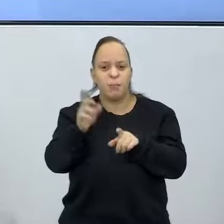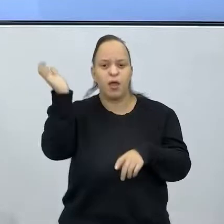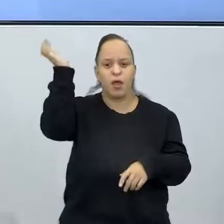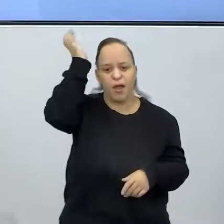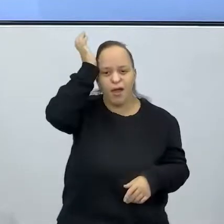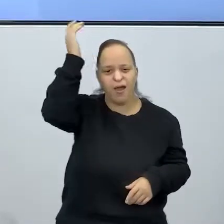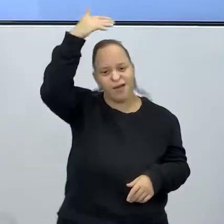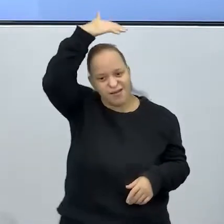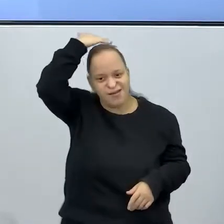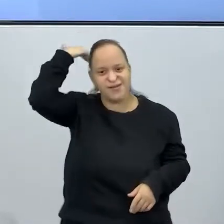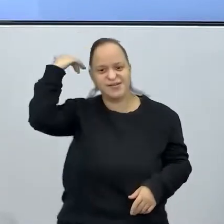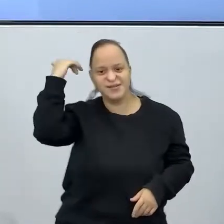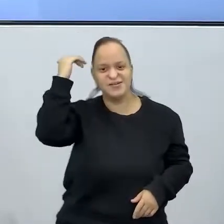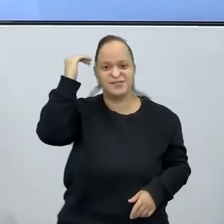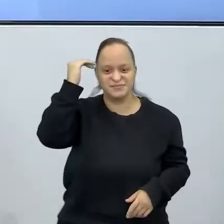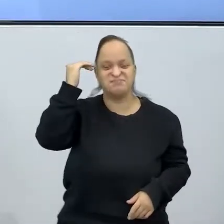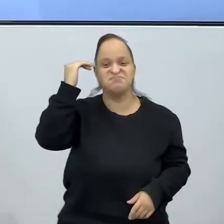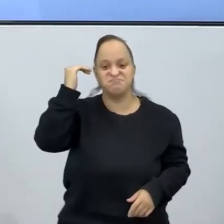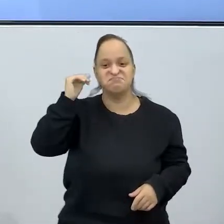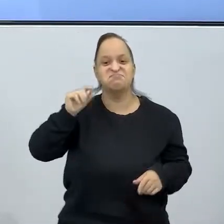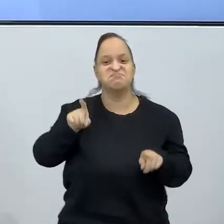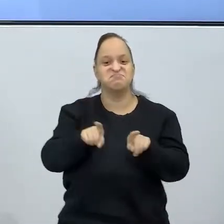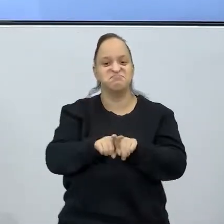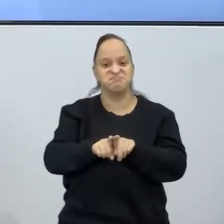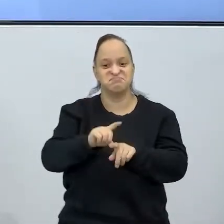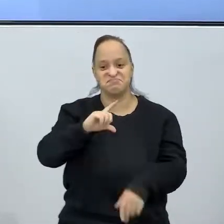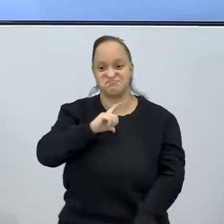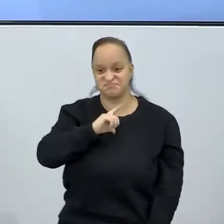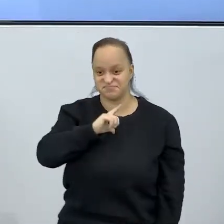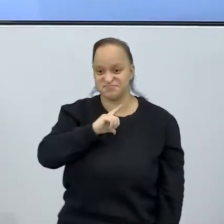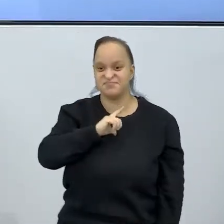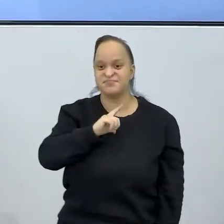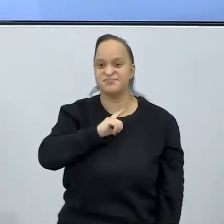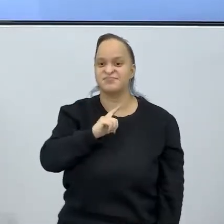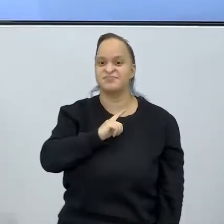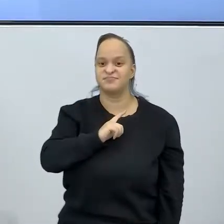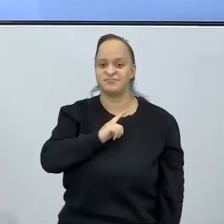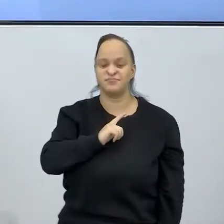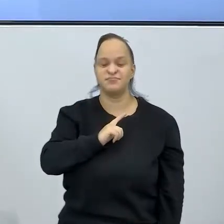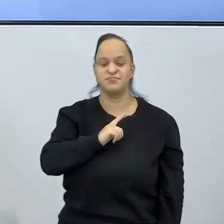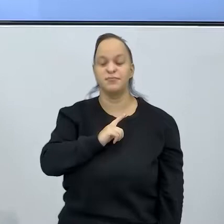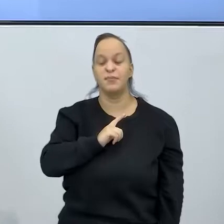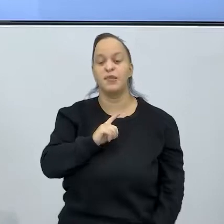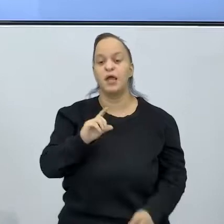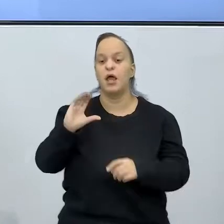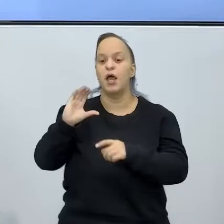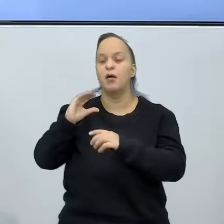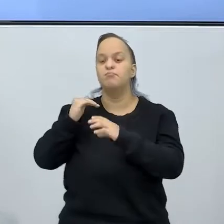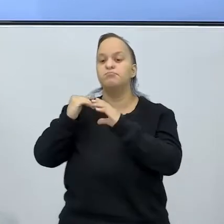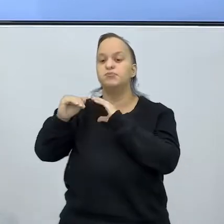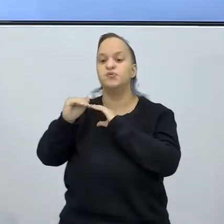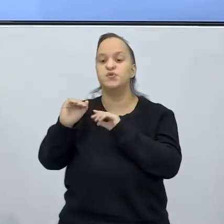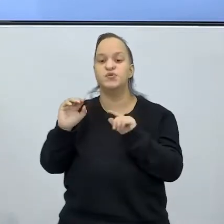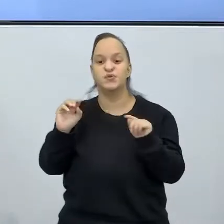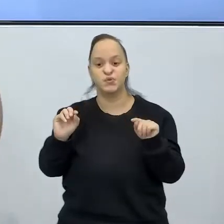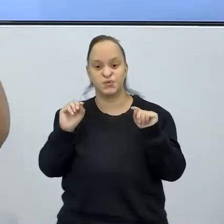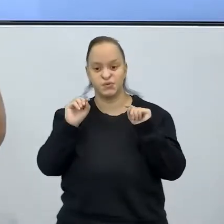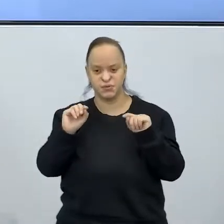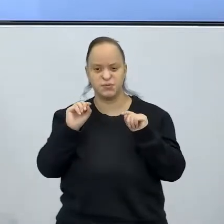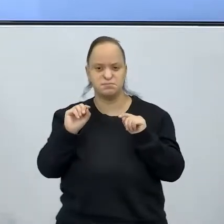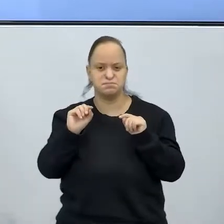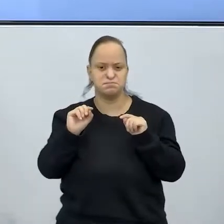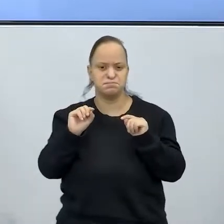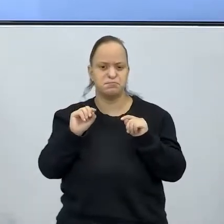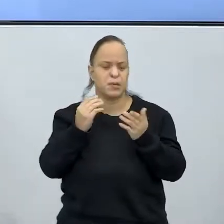reels, né? E aí, ela fez uma postagem que eu acho que se encaixa no que a gente tá falando, tanto da aula anterior